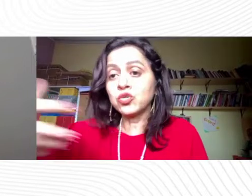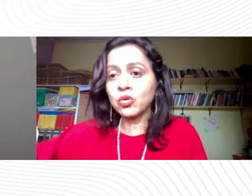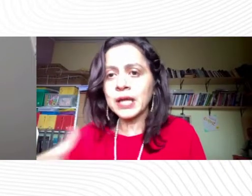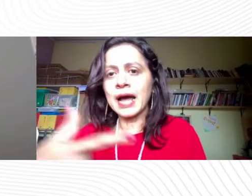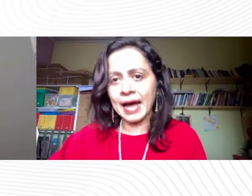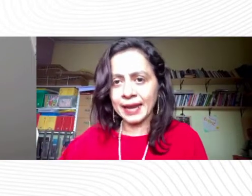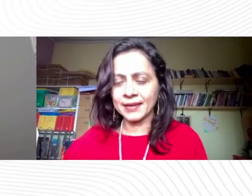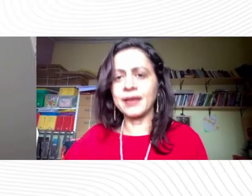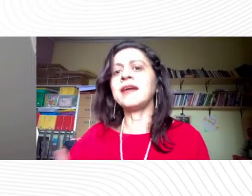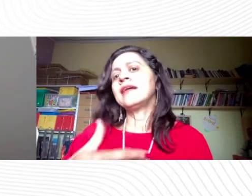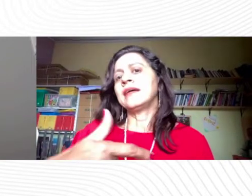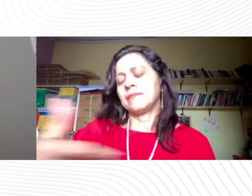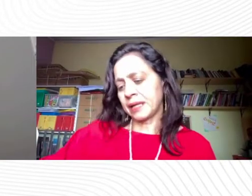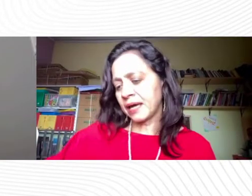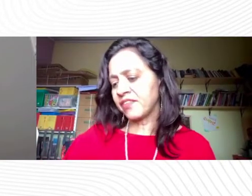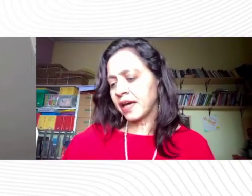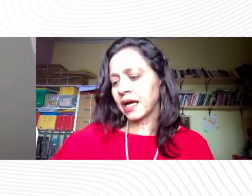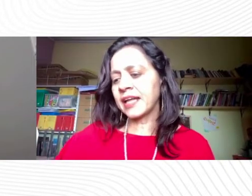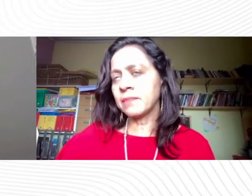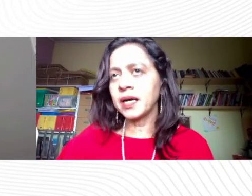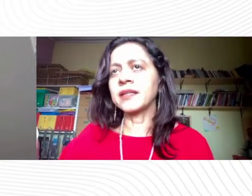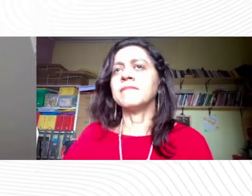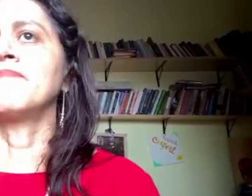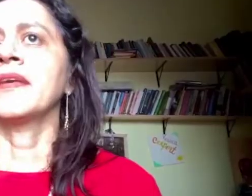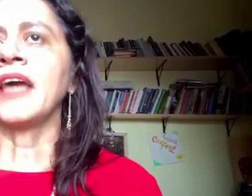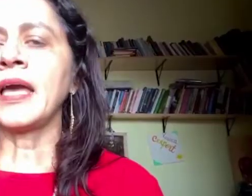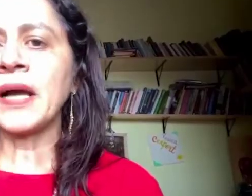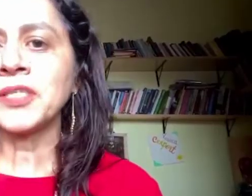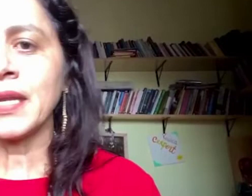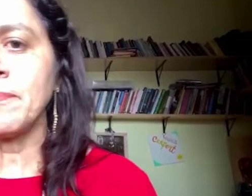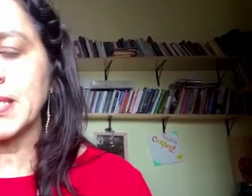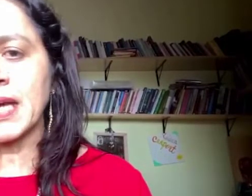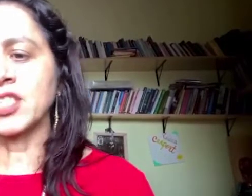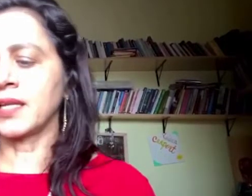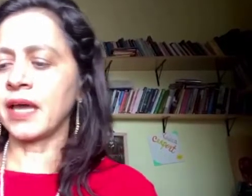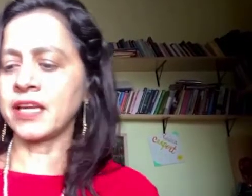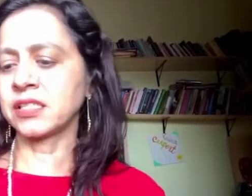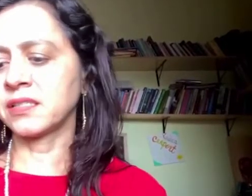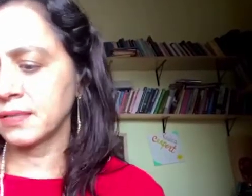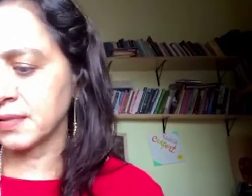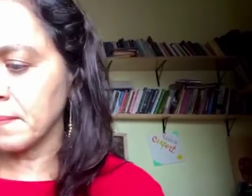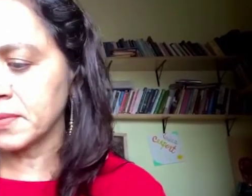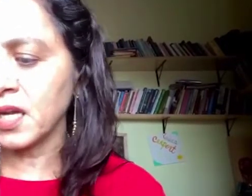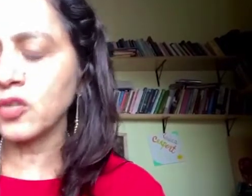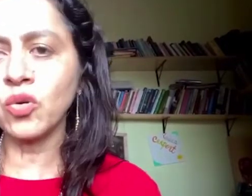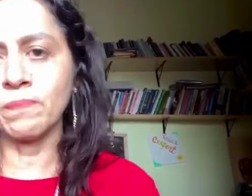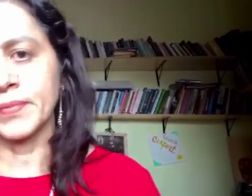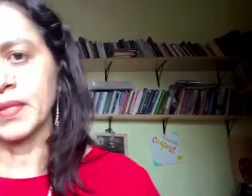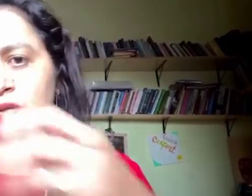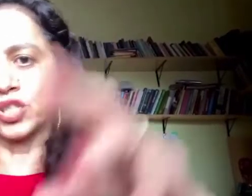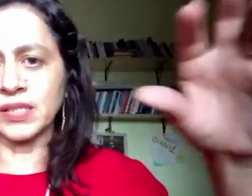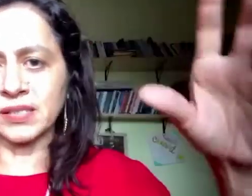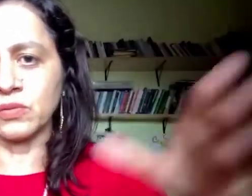fazer um estudo da área, né, para ver a demanda. E aí, a partir dali, pensar estratégias.